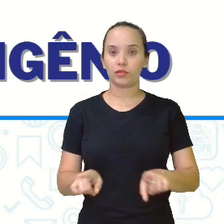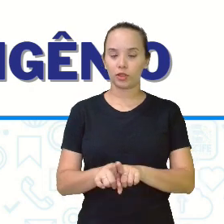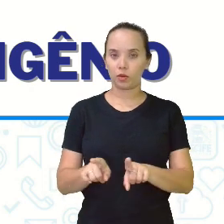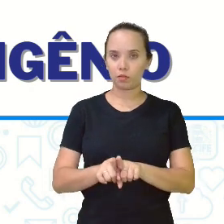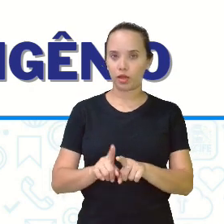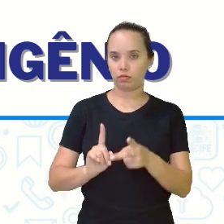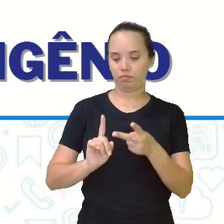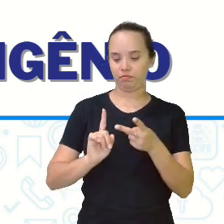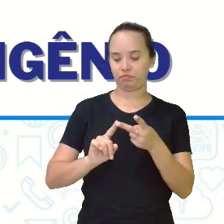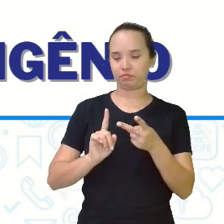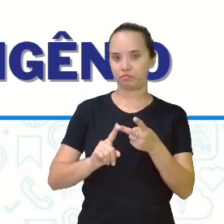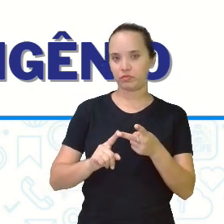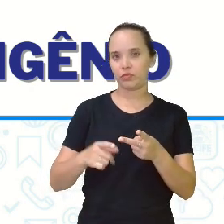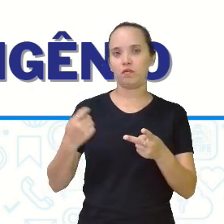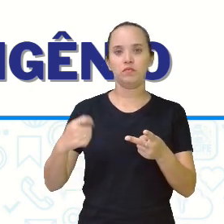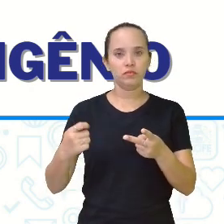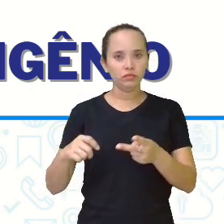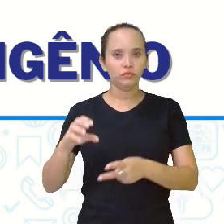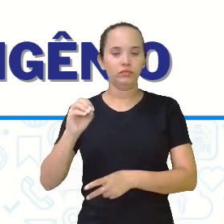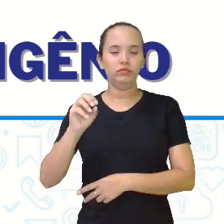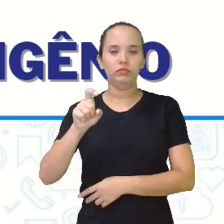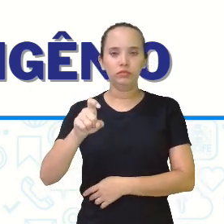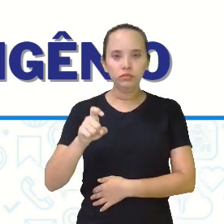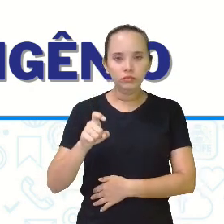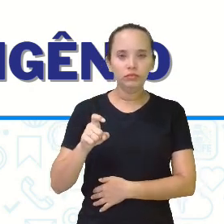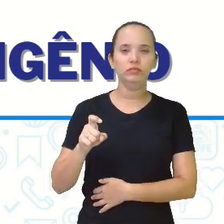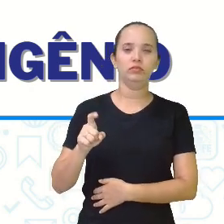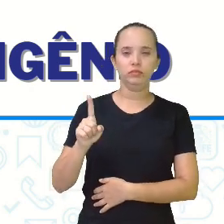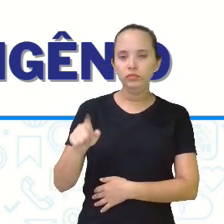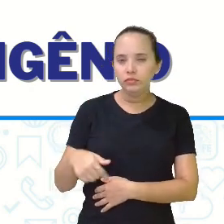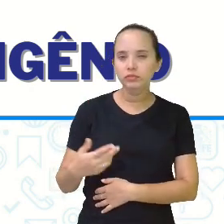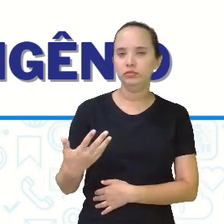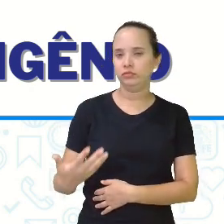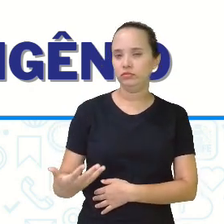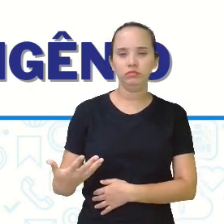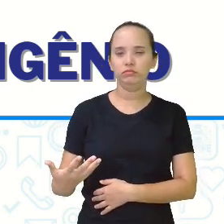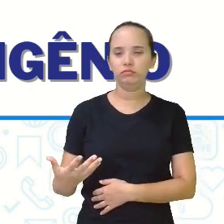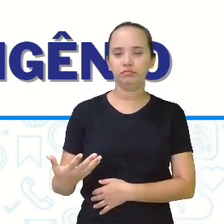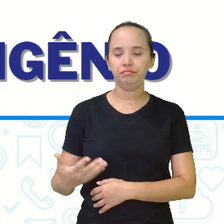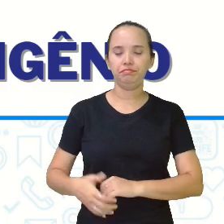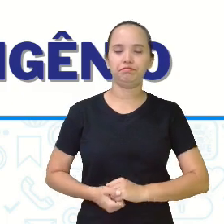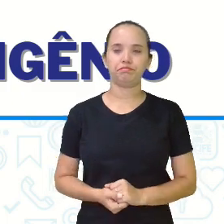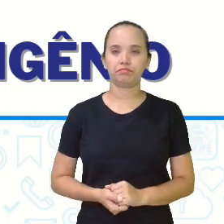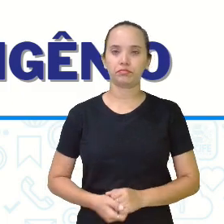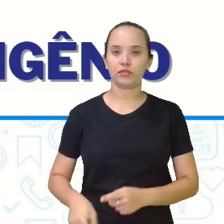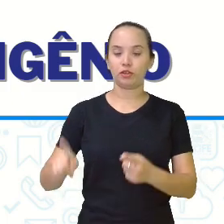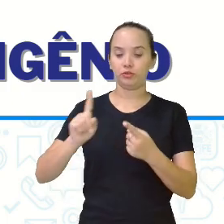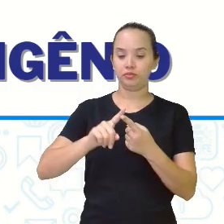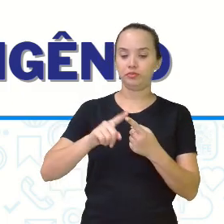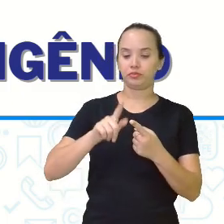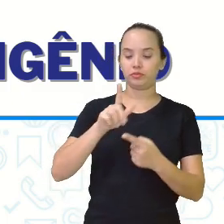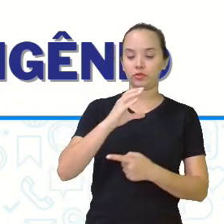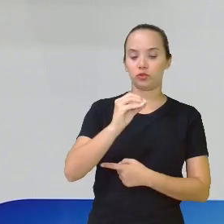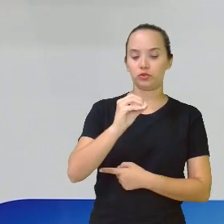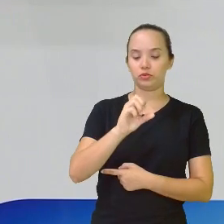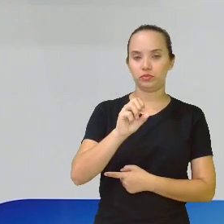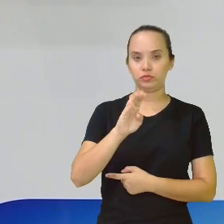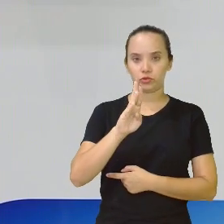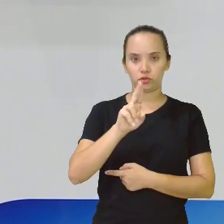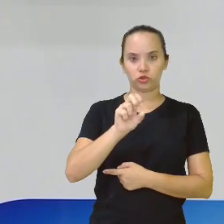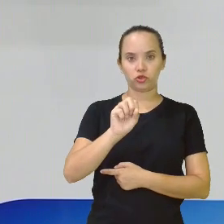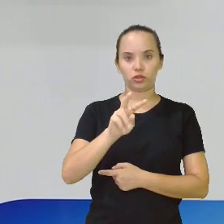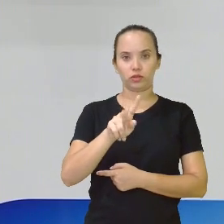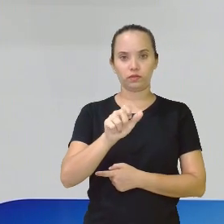eu preciso ter o oxigênio. Então, combustível, oxigênio. Lembra lá da vela. Se não